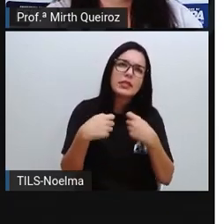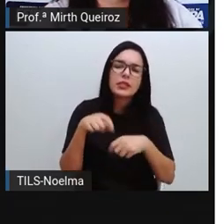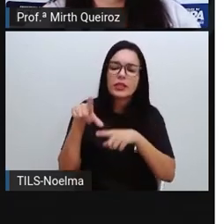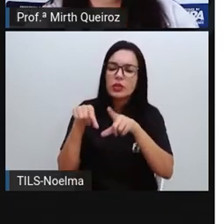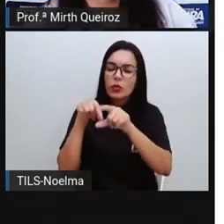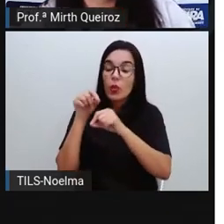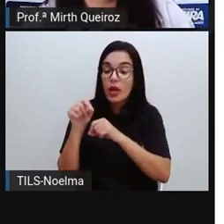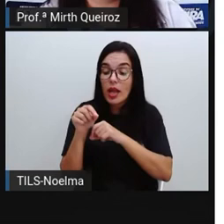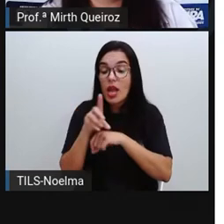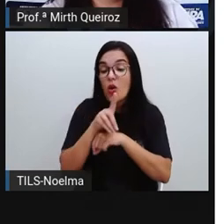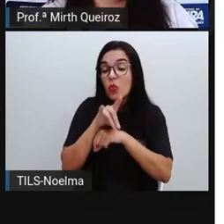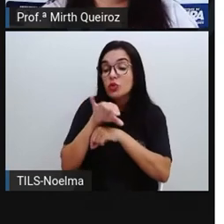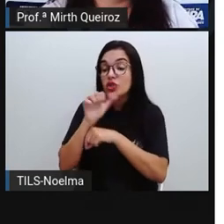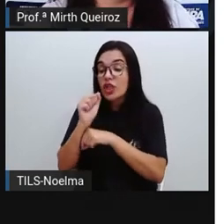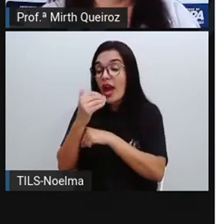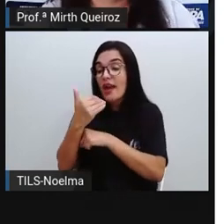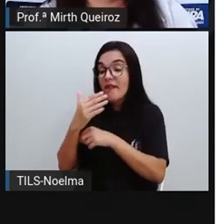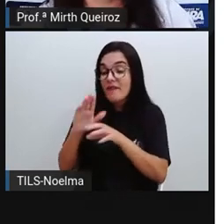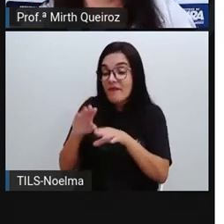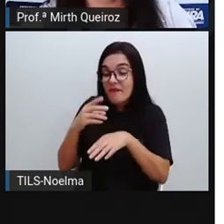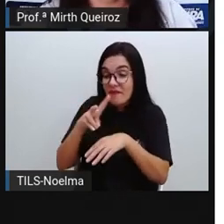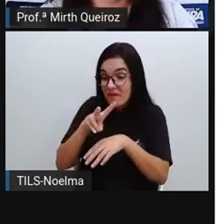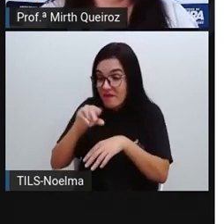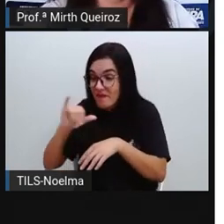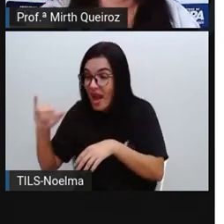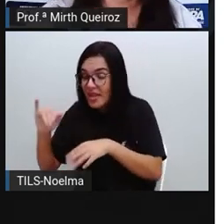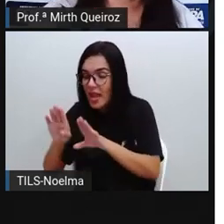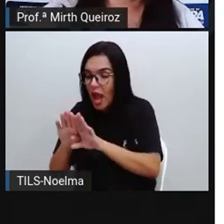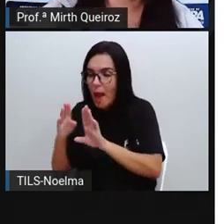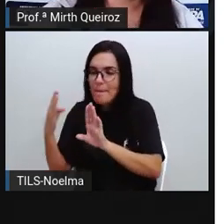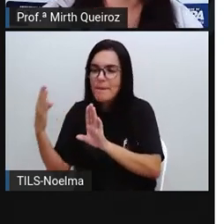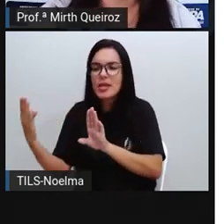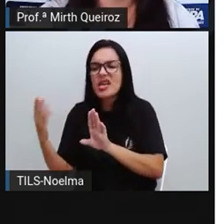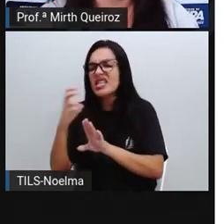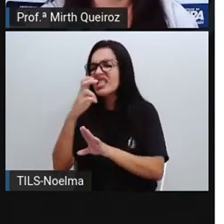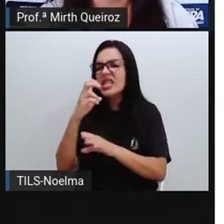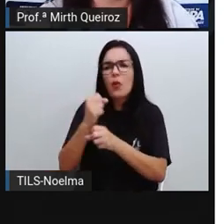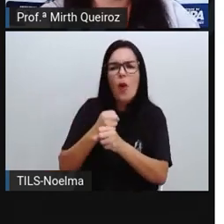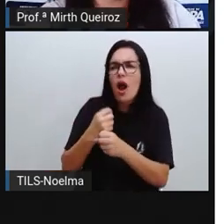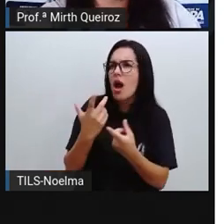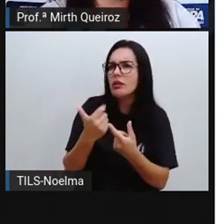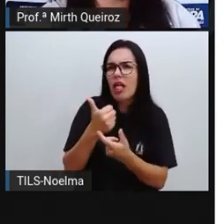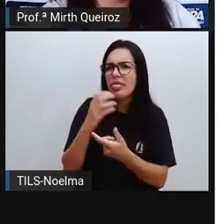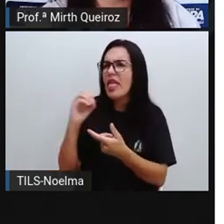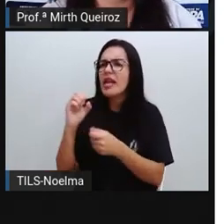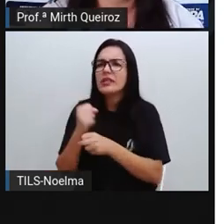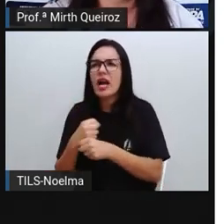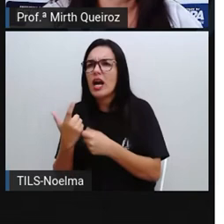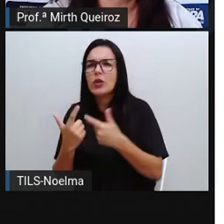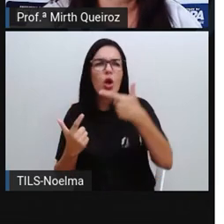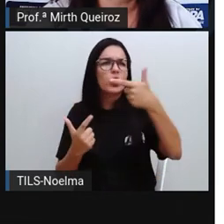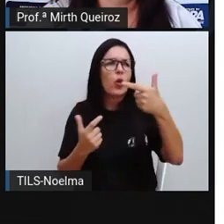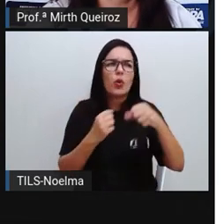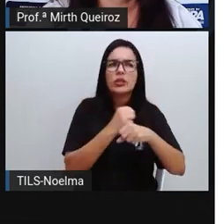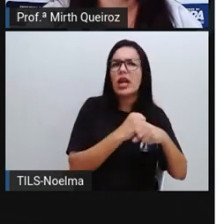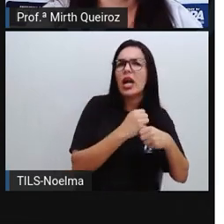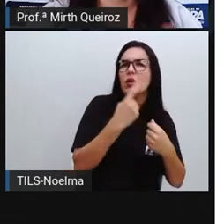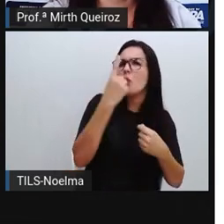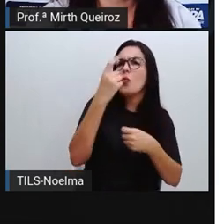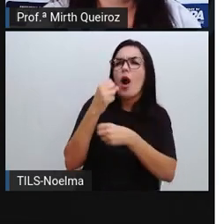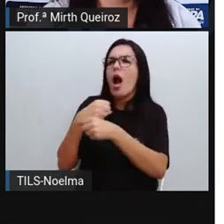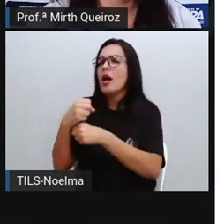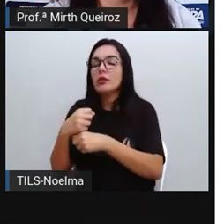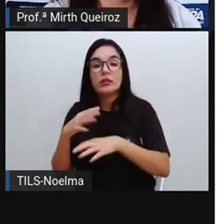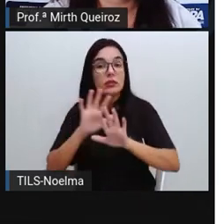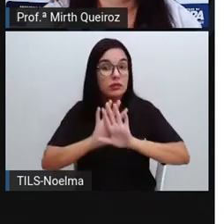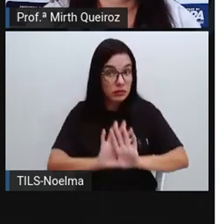do tempo ela ficará guardada. Ah, vocês vão abrir daqui 5 anos, daqui 10 anos, daqui 2 anos, daqui 1 ano. Até